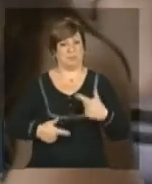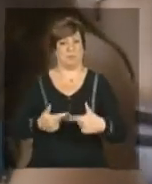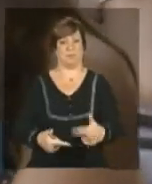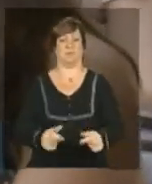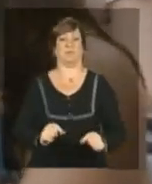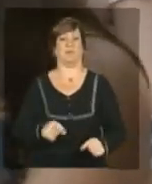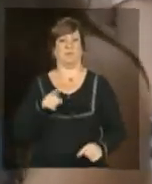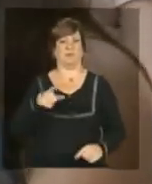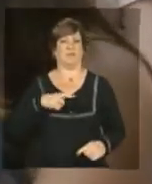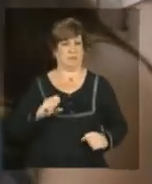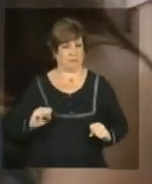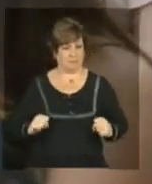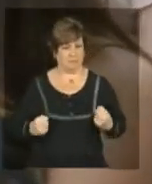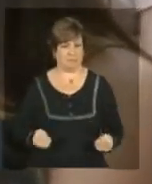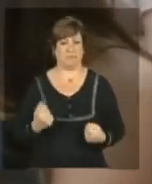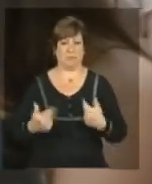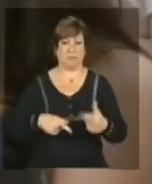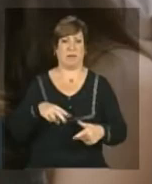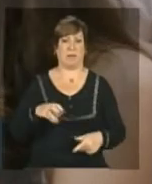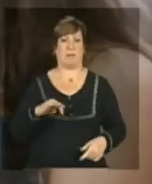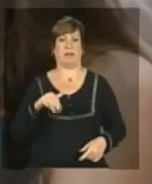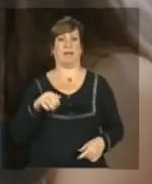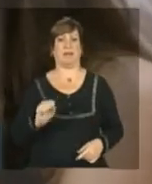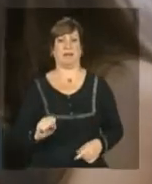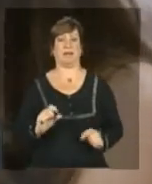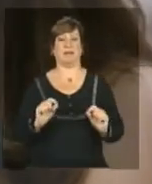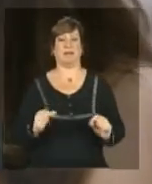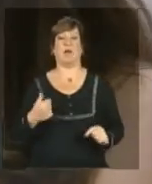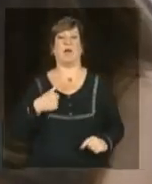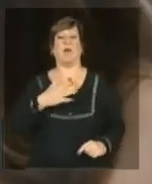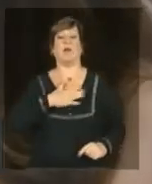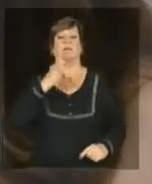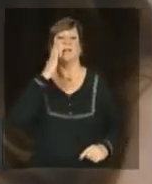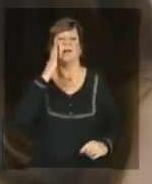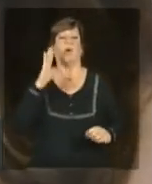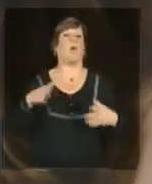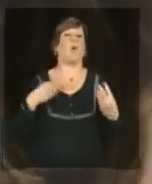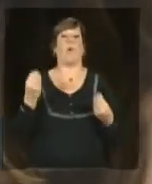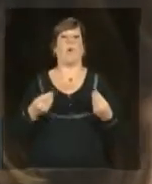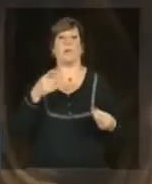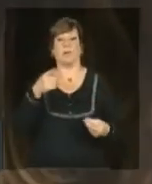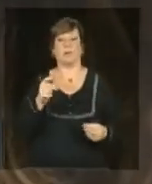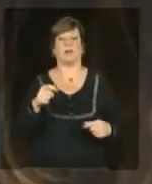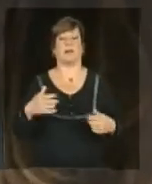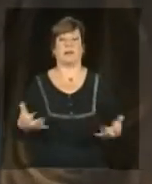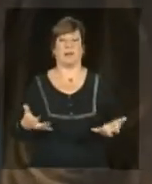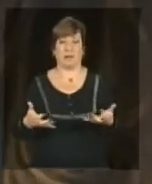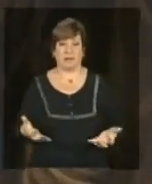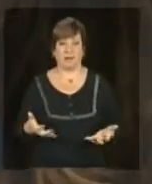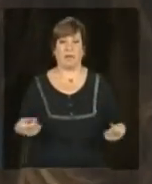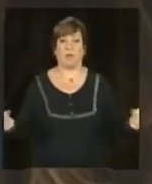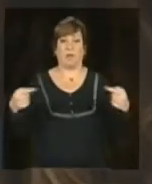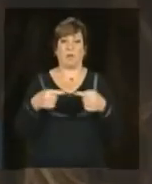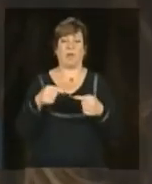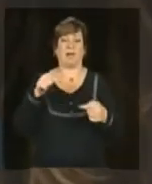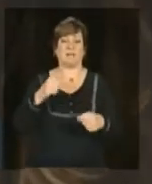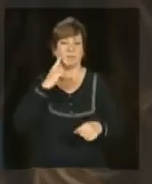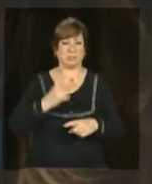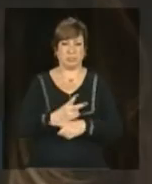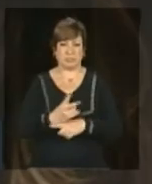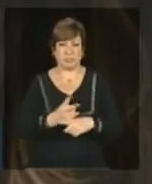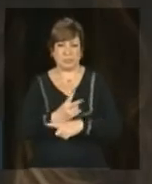senhora persegue com afinco essas metas. Eu gostaria de saber como a senhora pretende conciliar essa